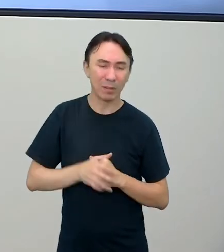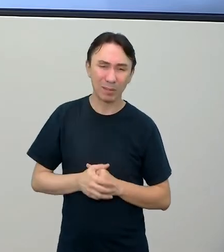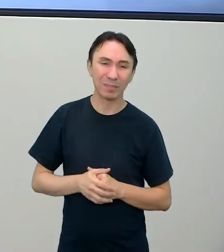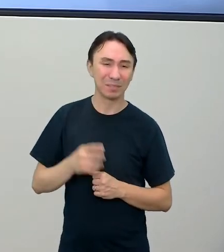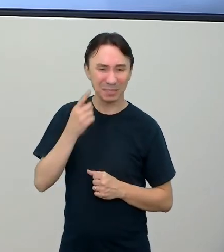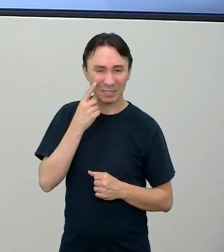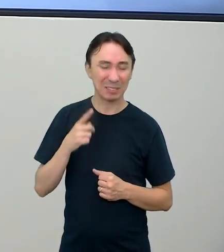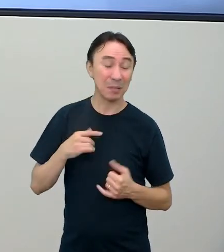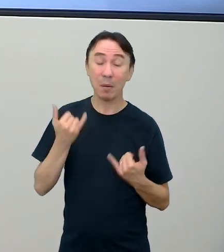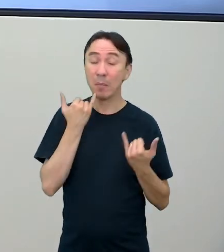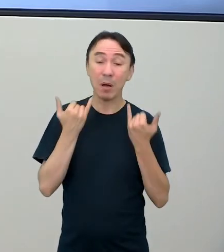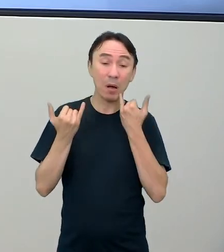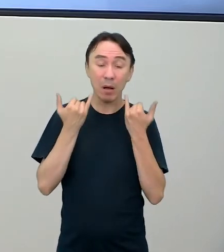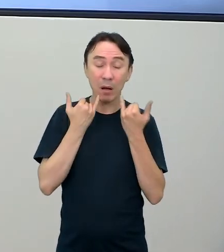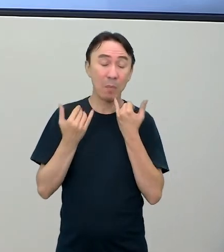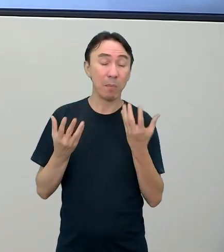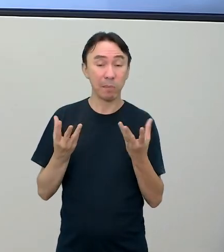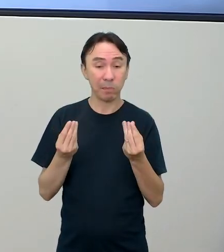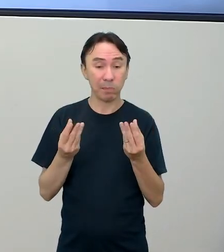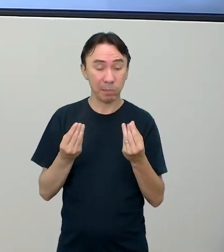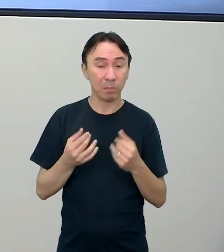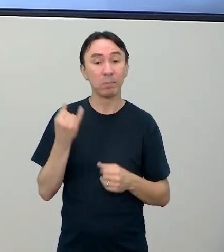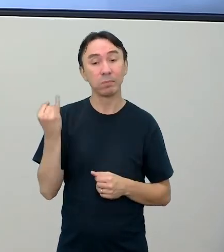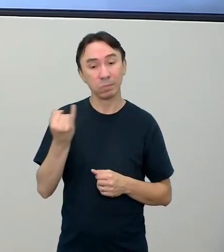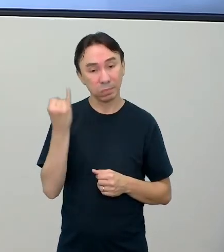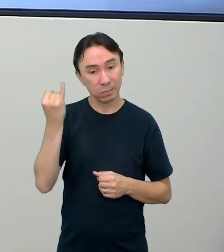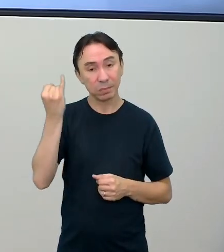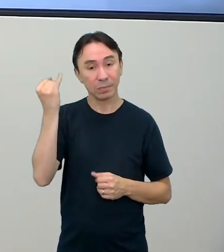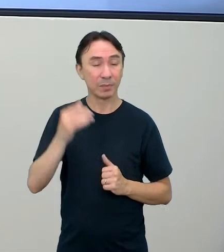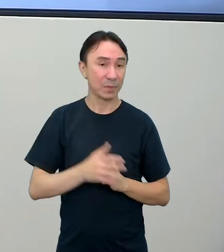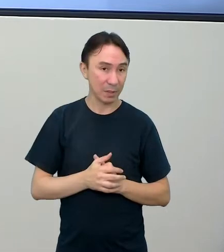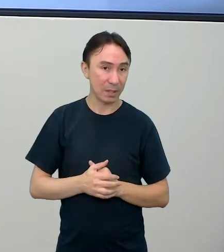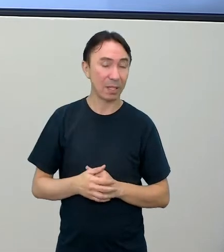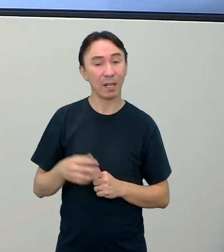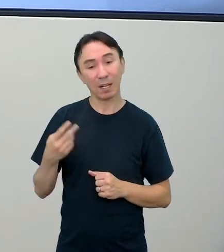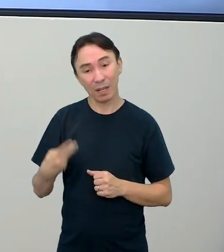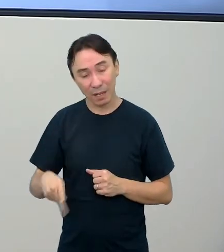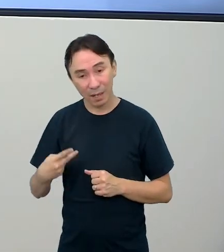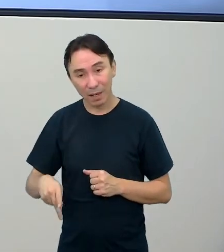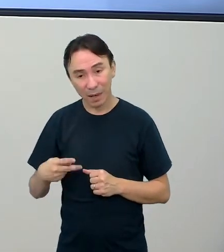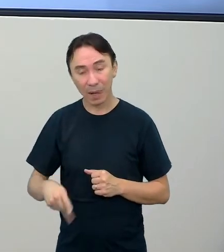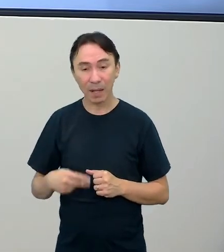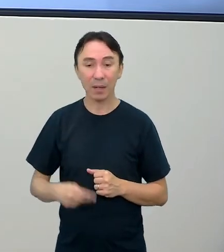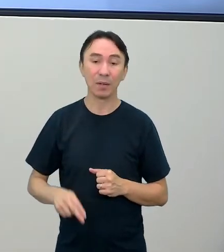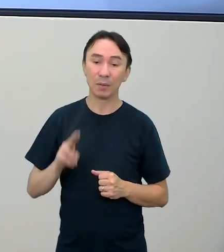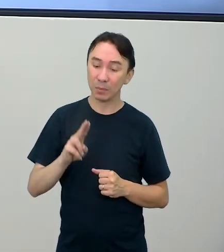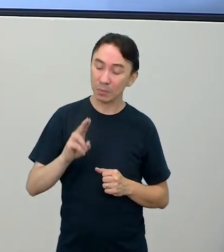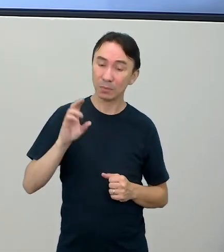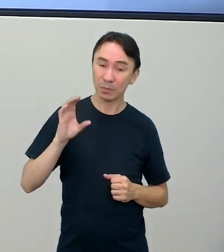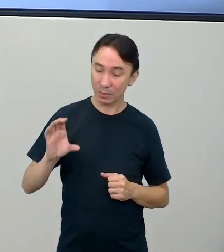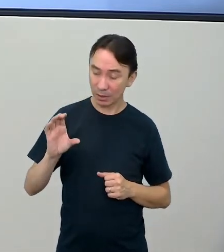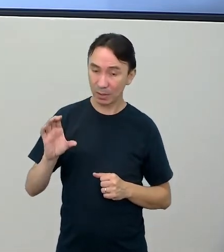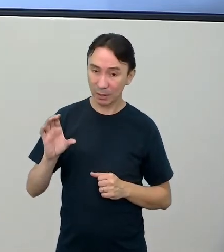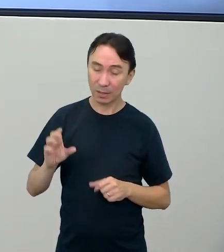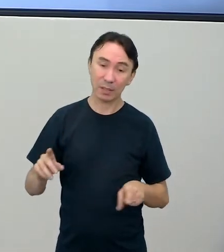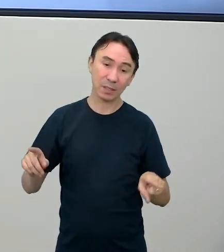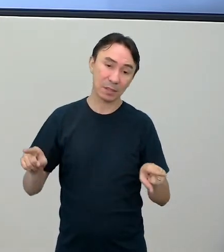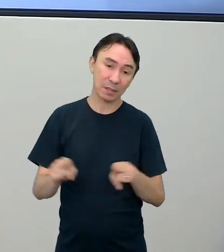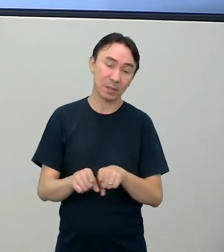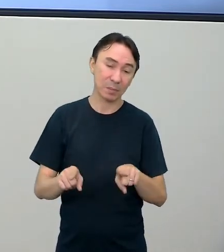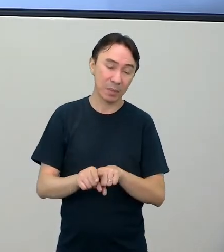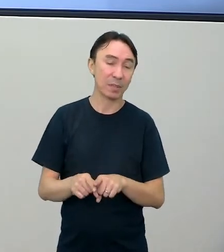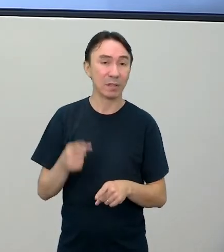diversas informações que vão ser importantes, tanto nessa componente curricular que tem a ver com química, como também